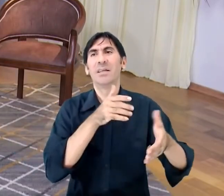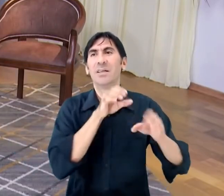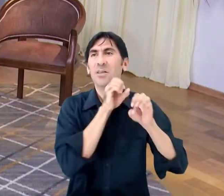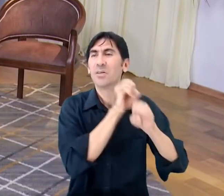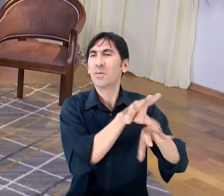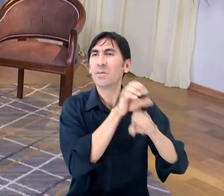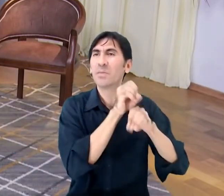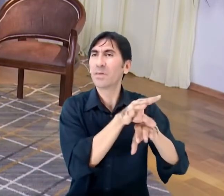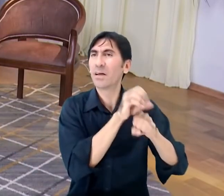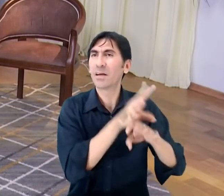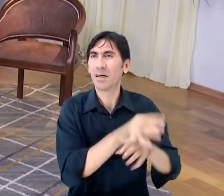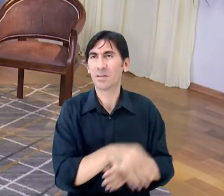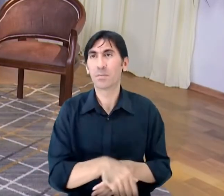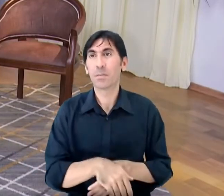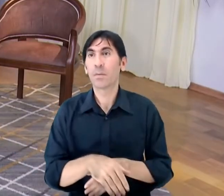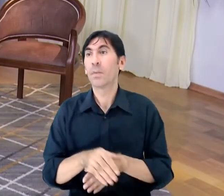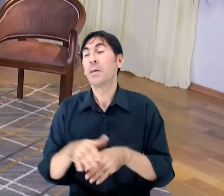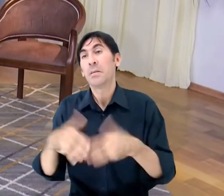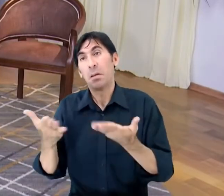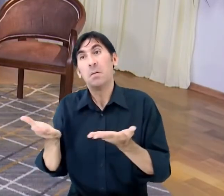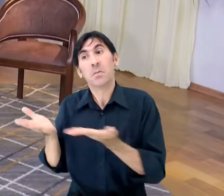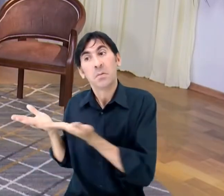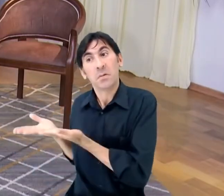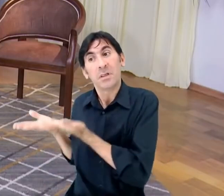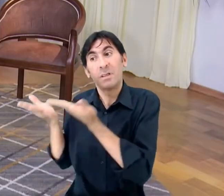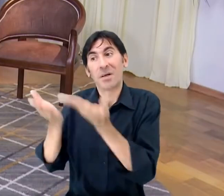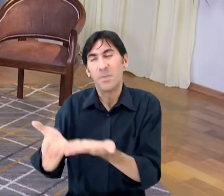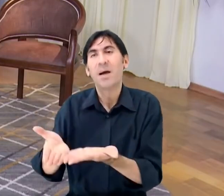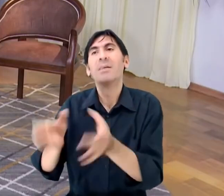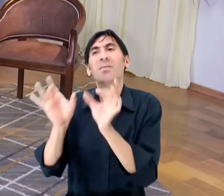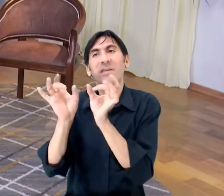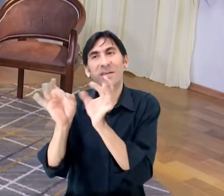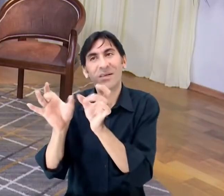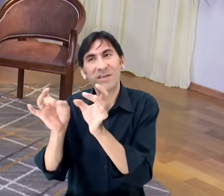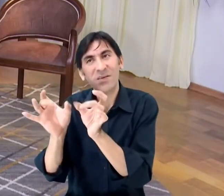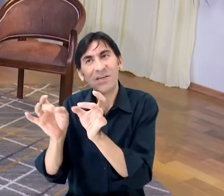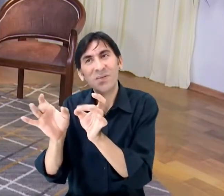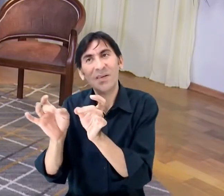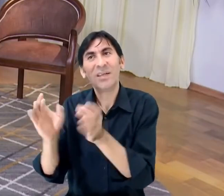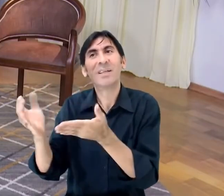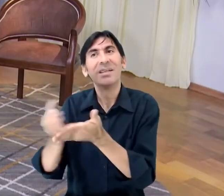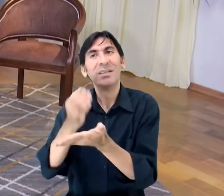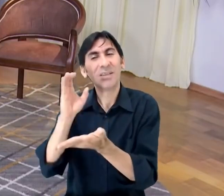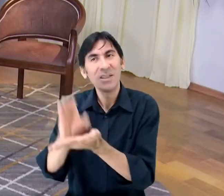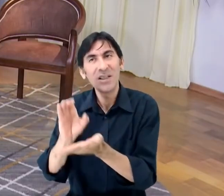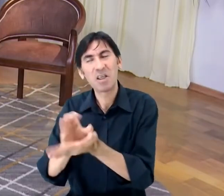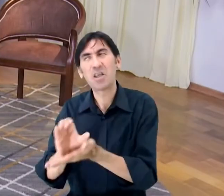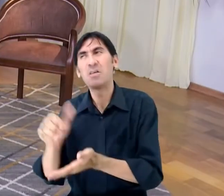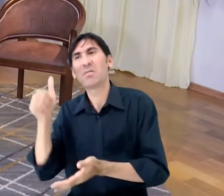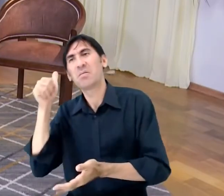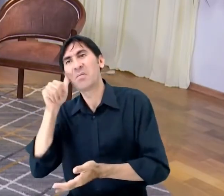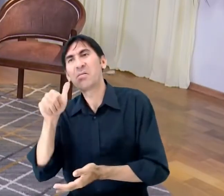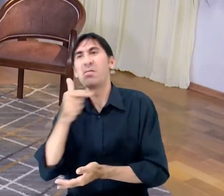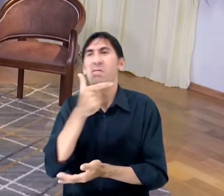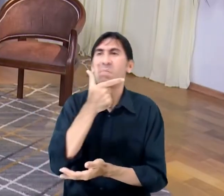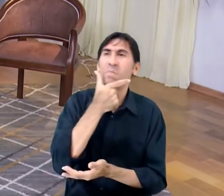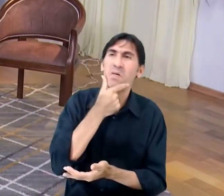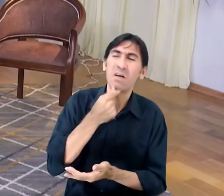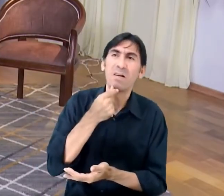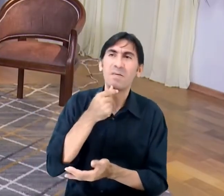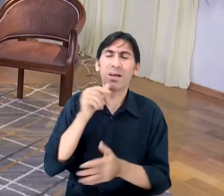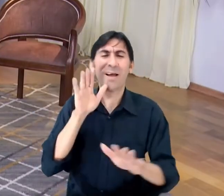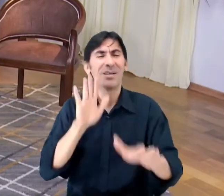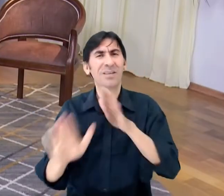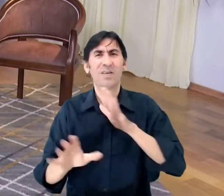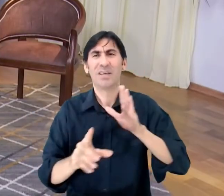é? Para ser um colportor, para ser uma colportora. De fato, falar em público não é